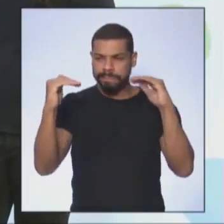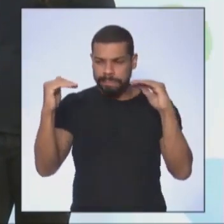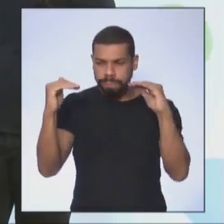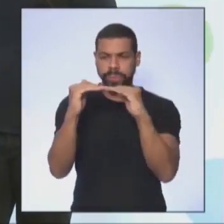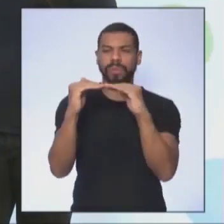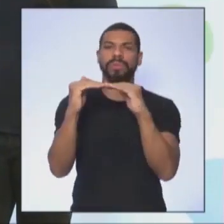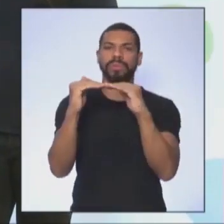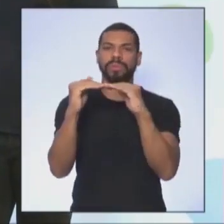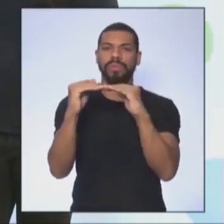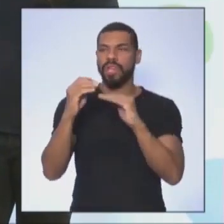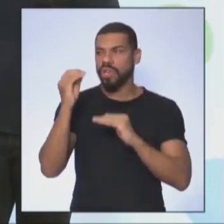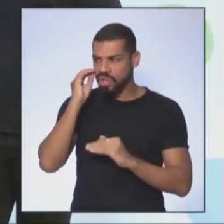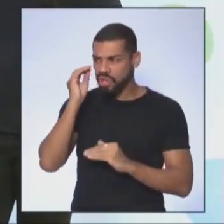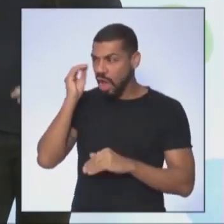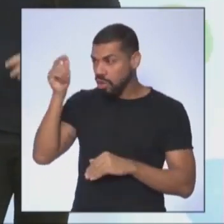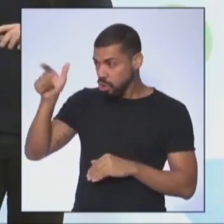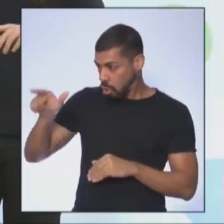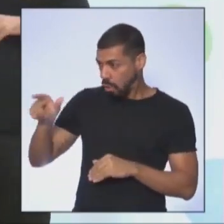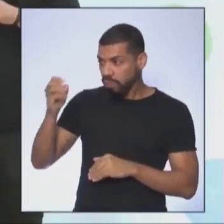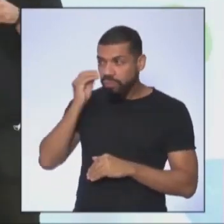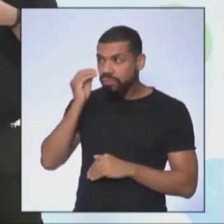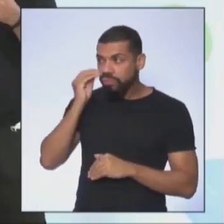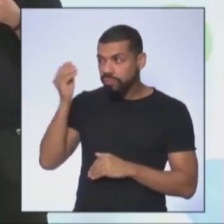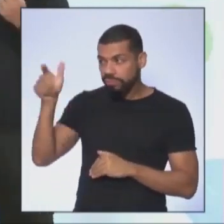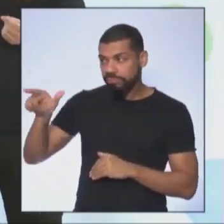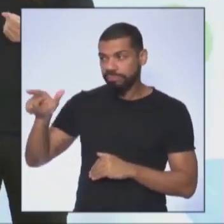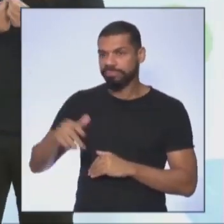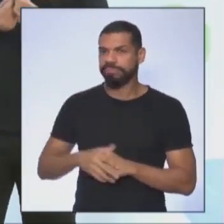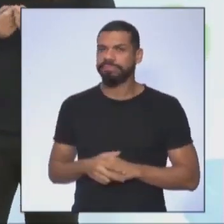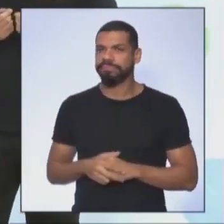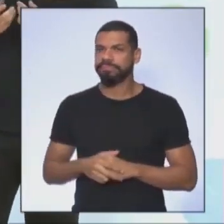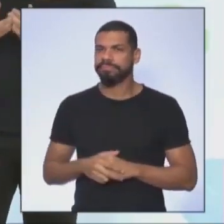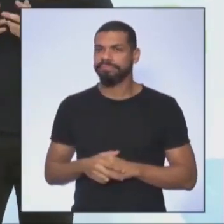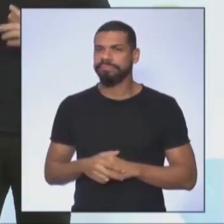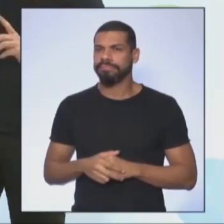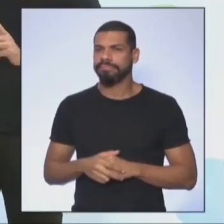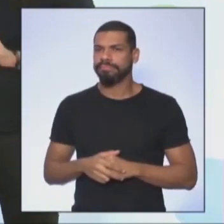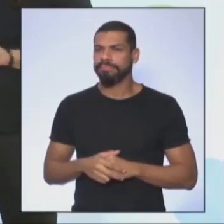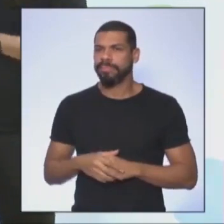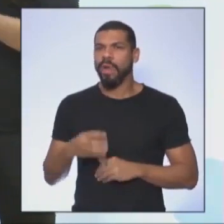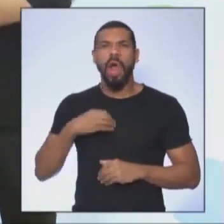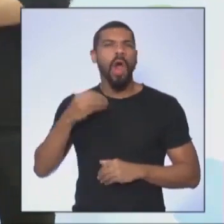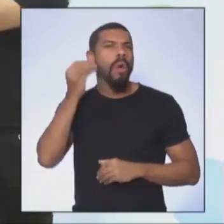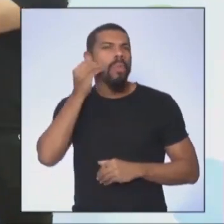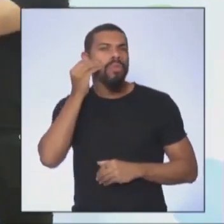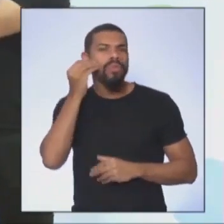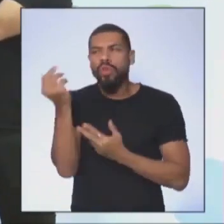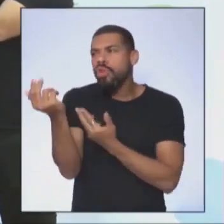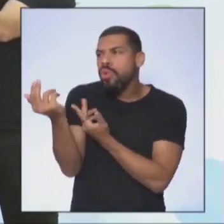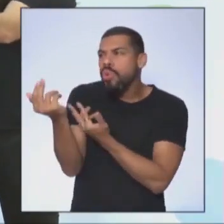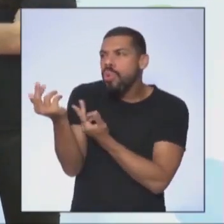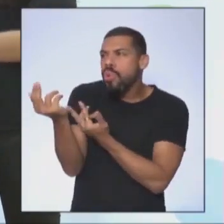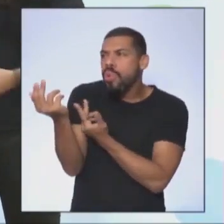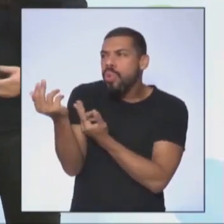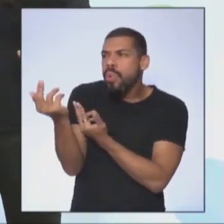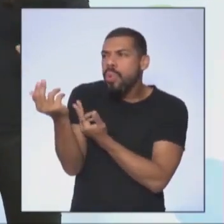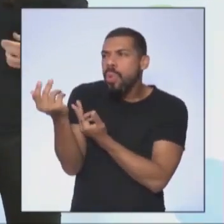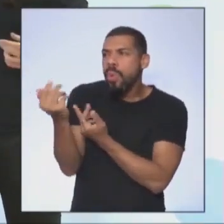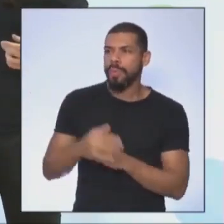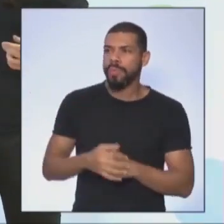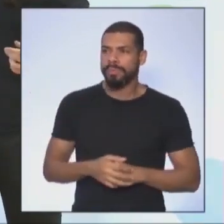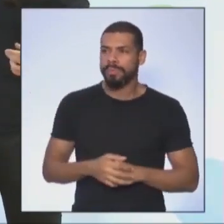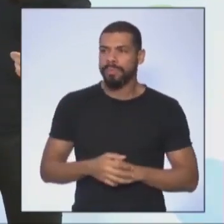Quer tentar mais uma vez depois dessa explicação? Só que aí agora eu teria que atingir a mesma nota da Sim, taça. não adianta fazer